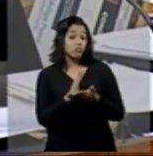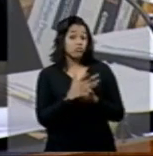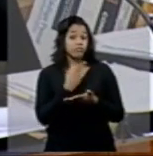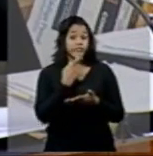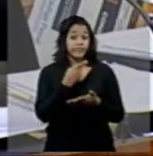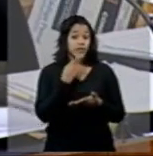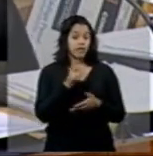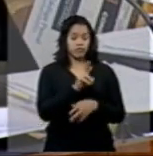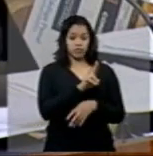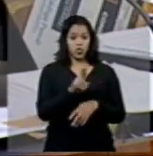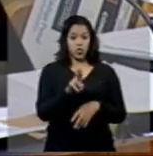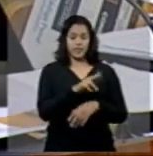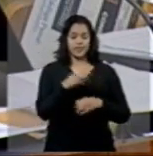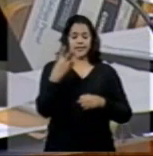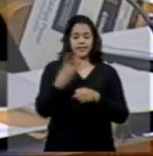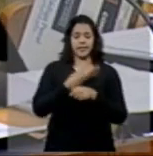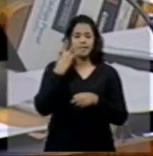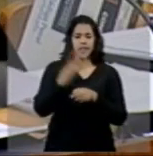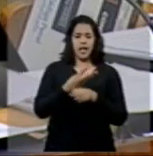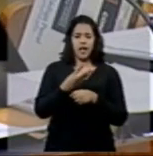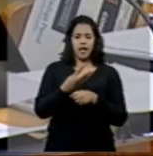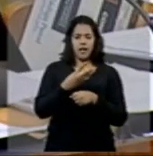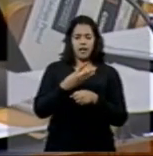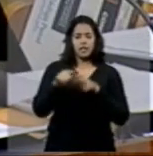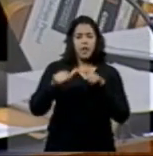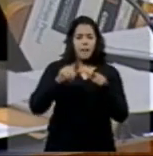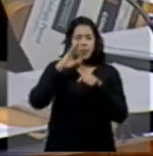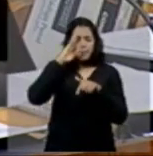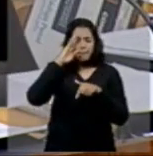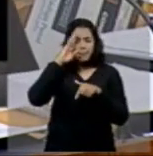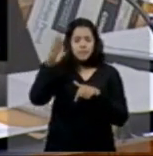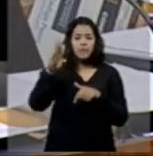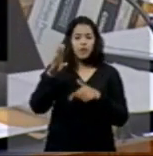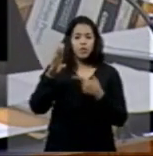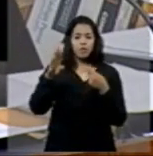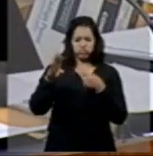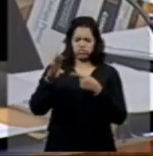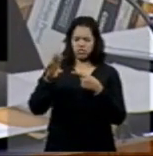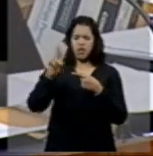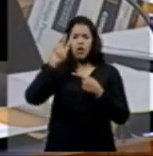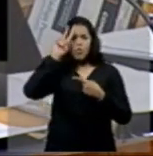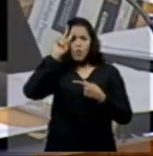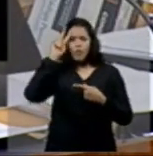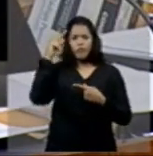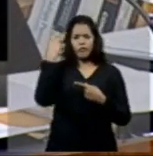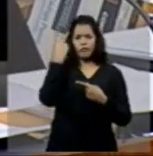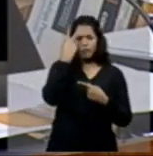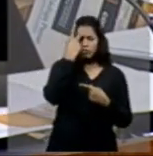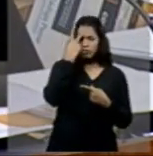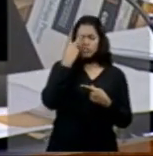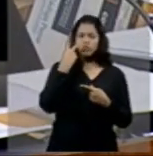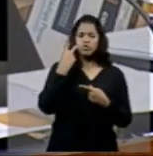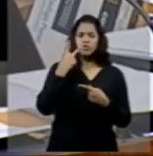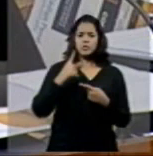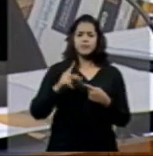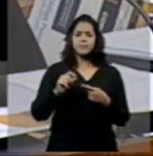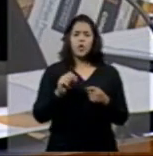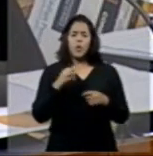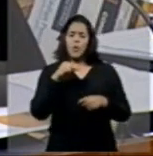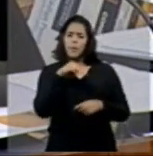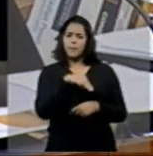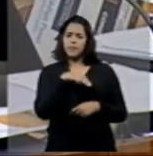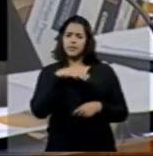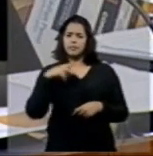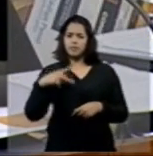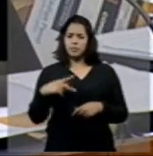denominam como terceirização da atividade fim, se isso se confunde com o que o Ministério